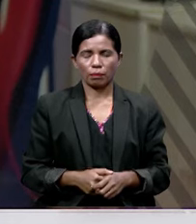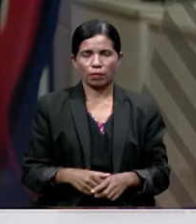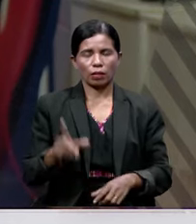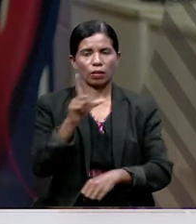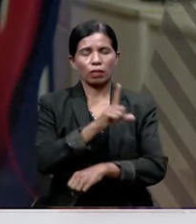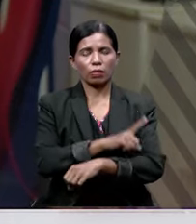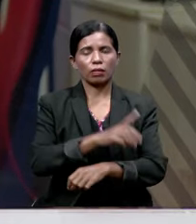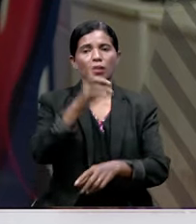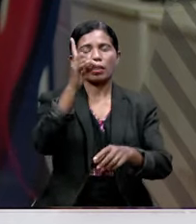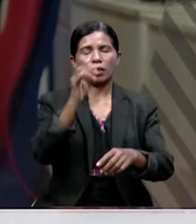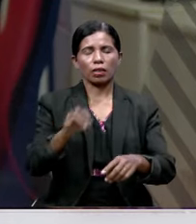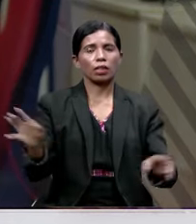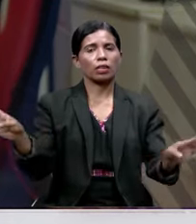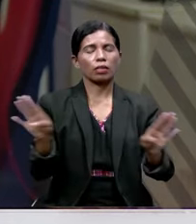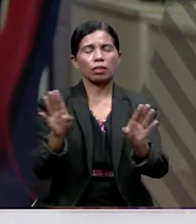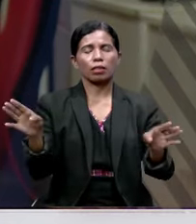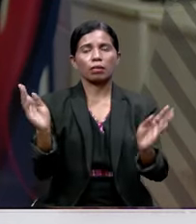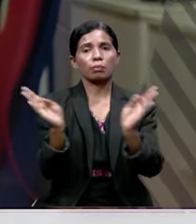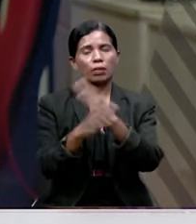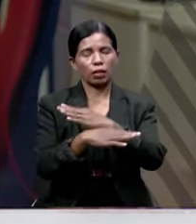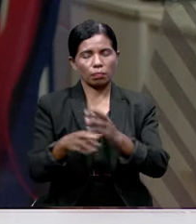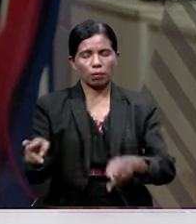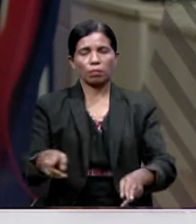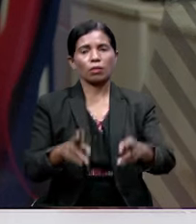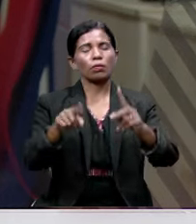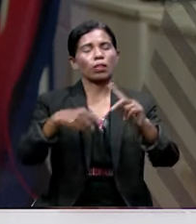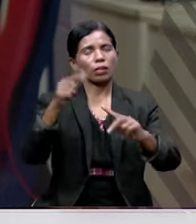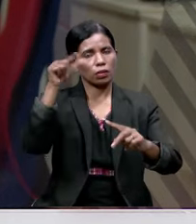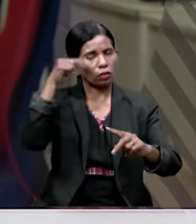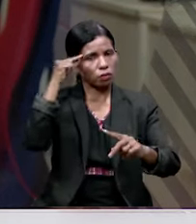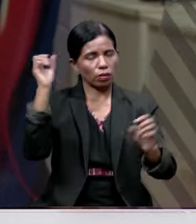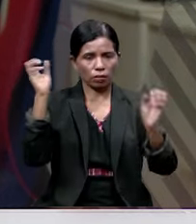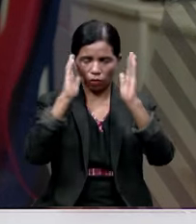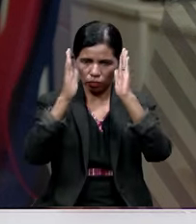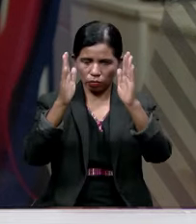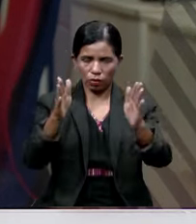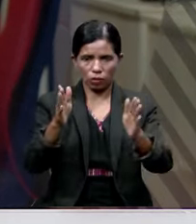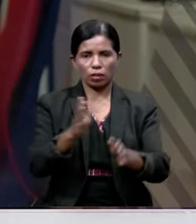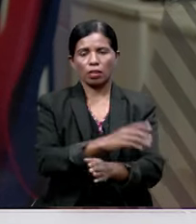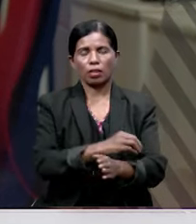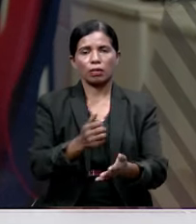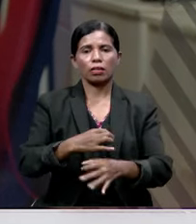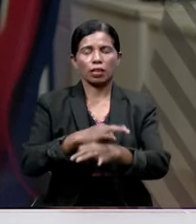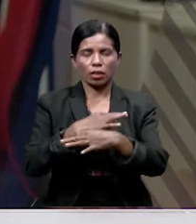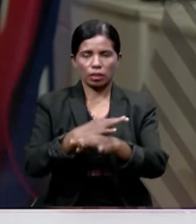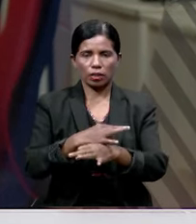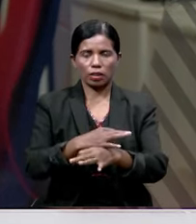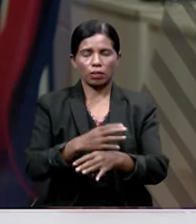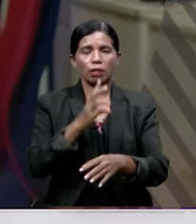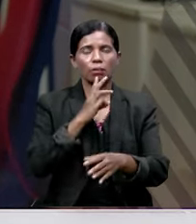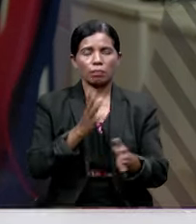Forma Capital Dili nak filak ba mota, banhira guvarno la tau atensão serio, hori hadia sistema